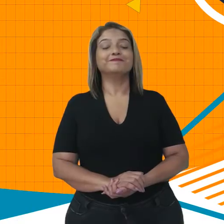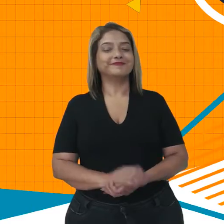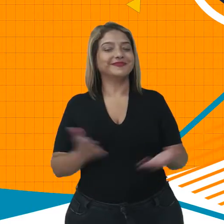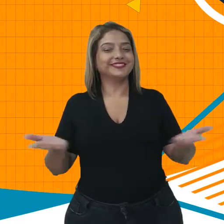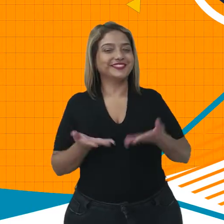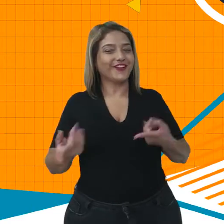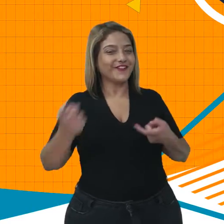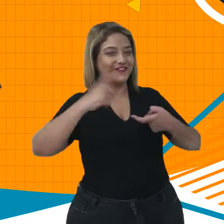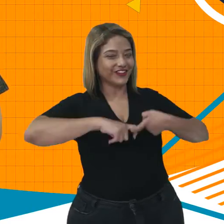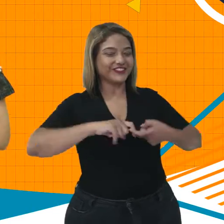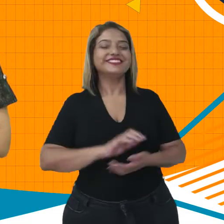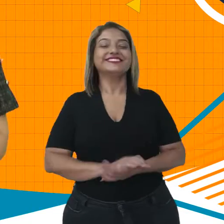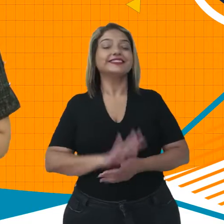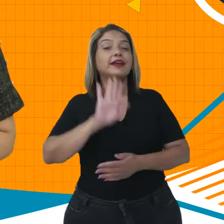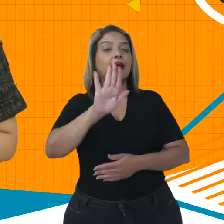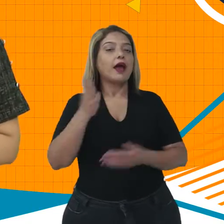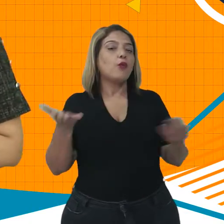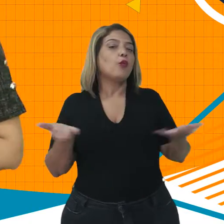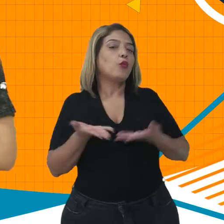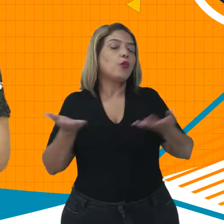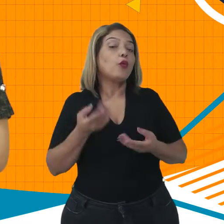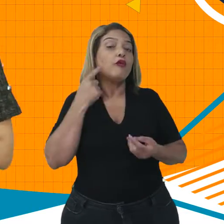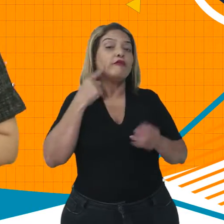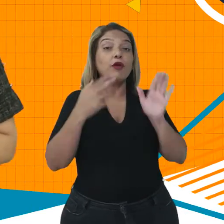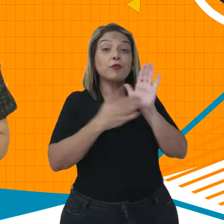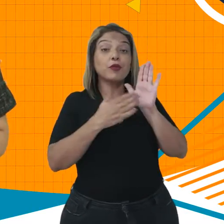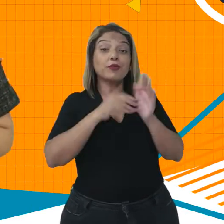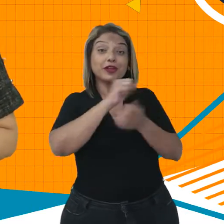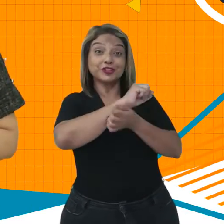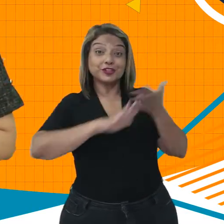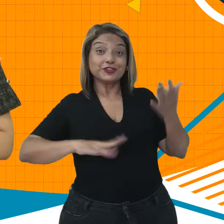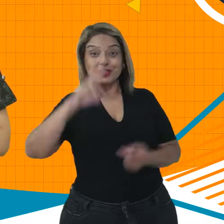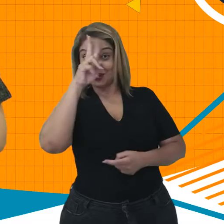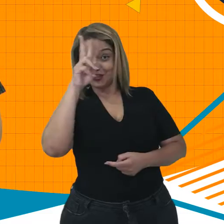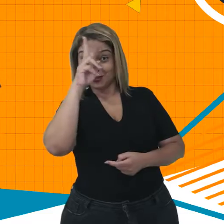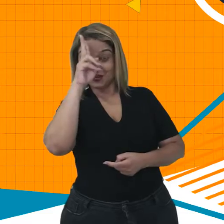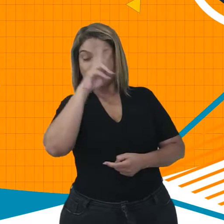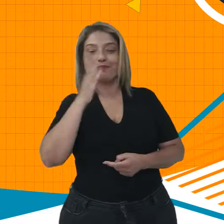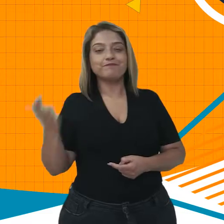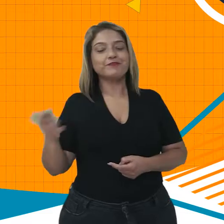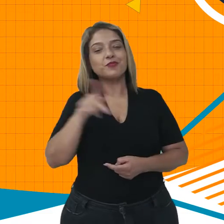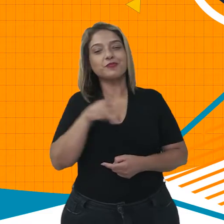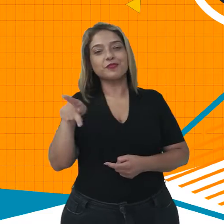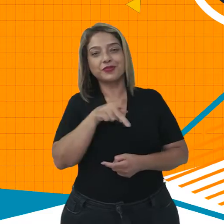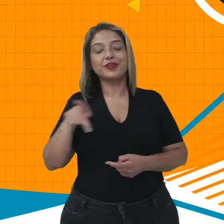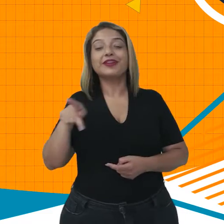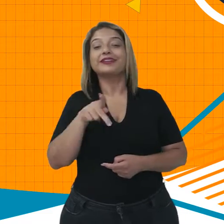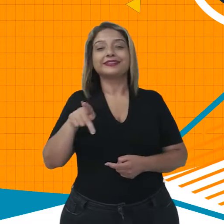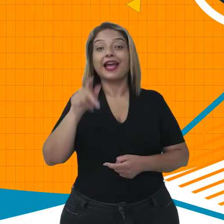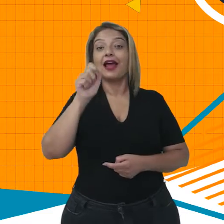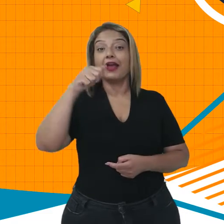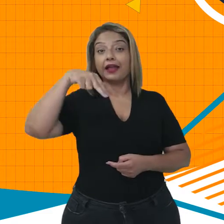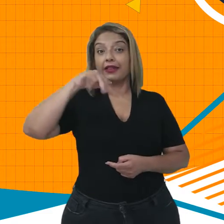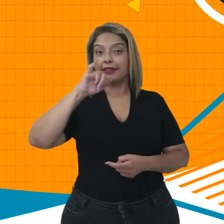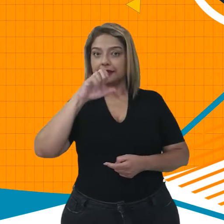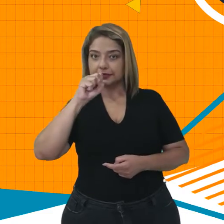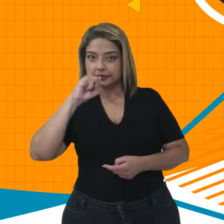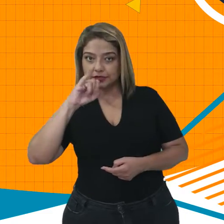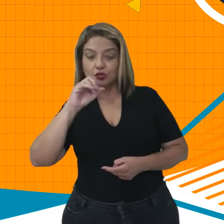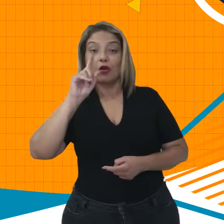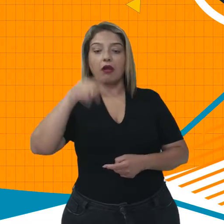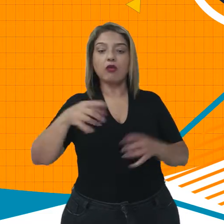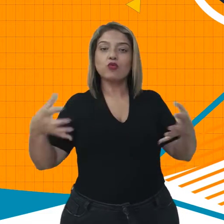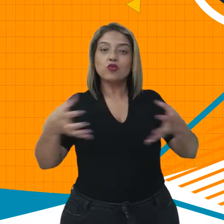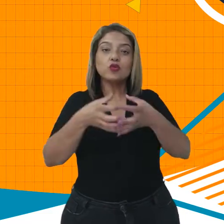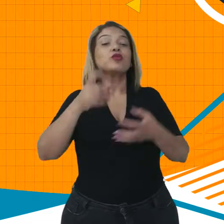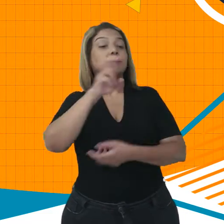Estamos de volta, pessoal, e agora vamos ver a proposta da atividade História, que foi produzida pelo professor Anísio para as turmas de